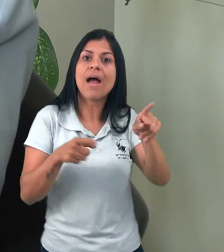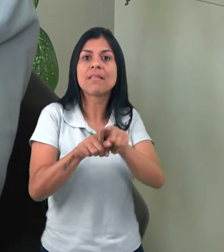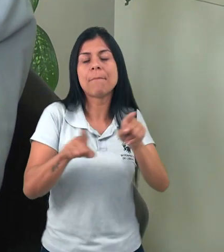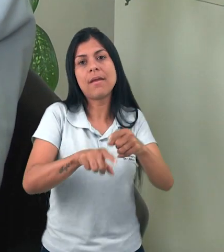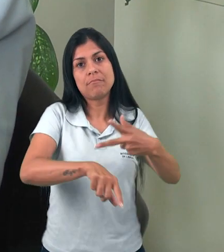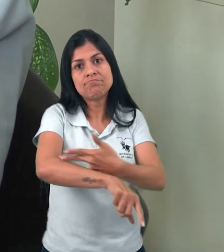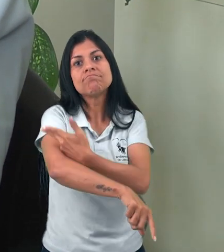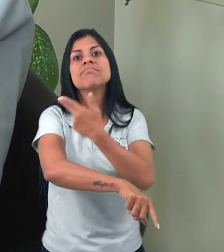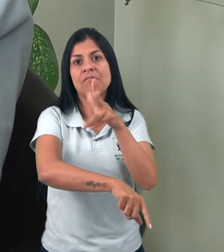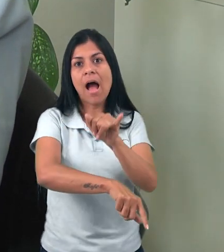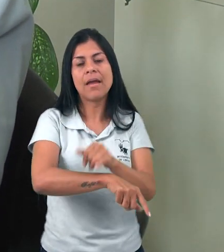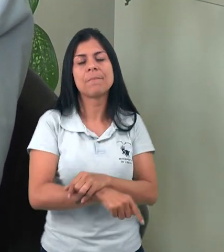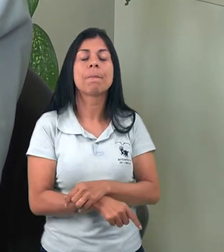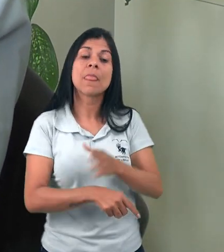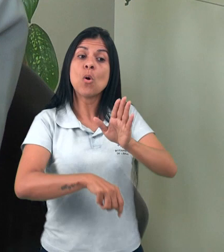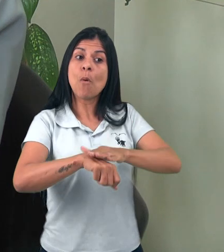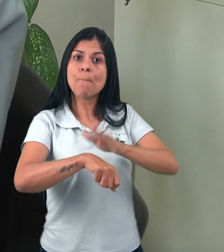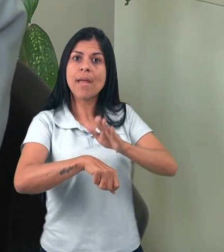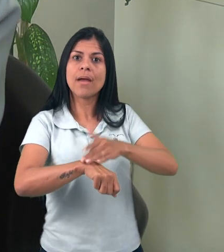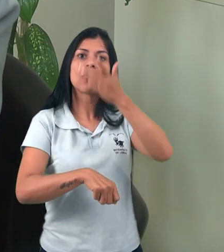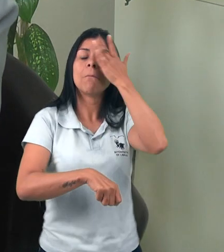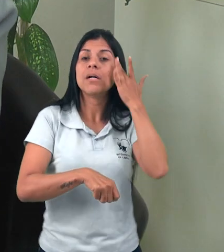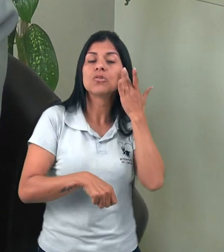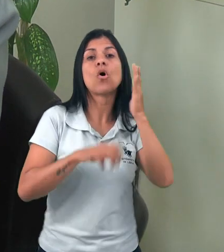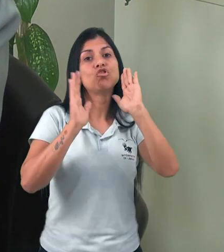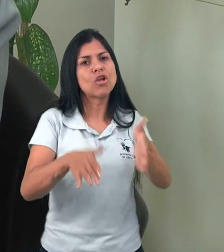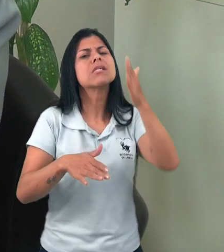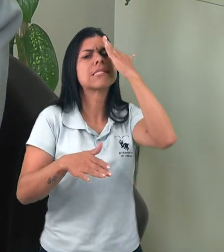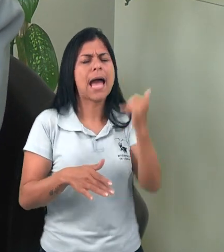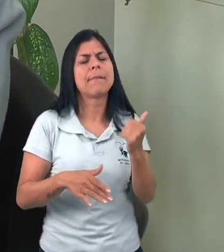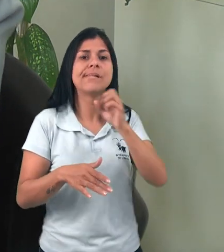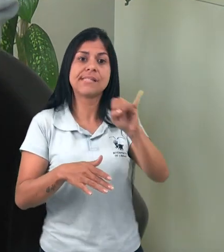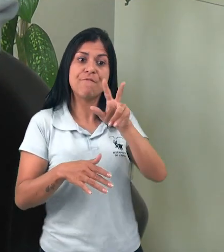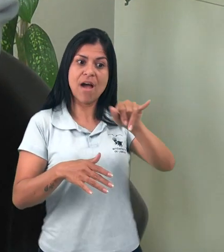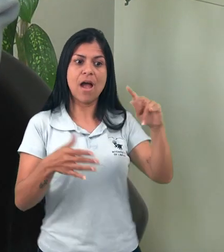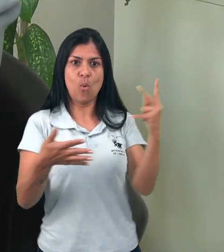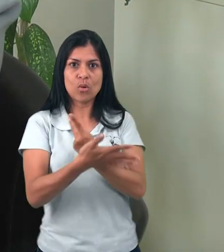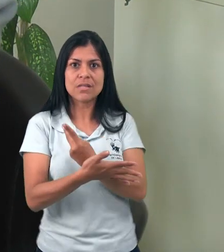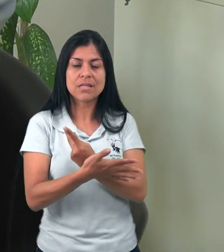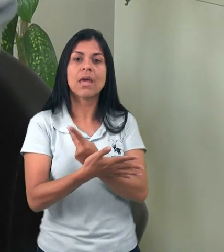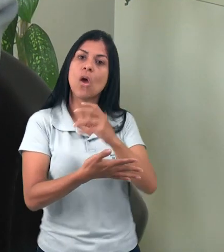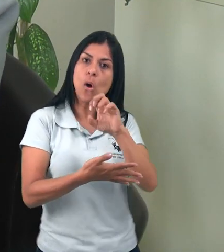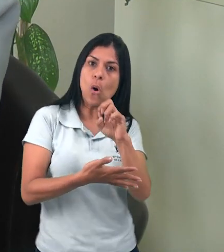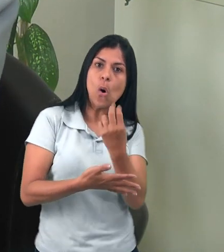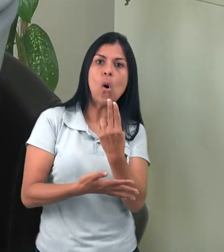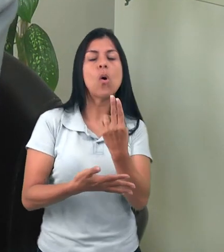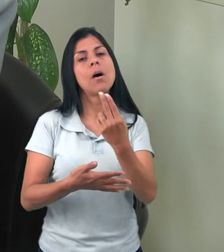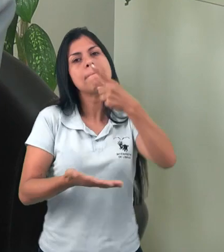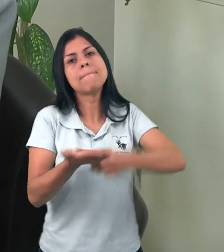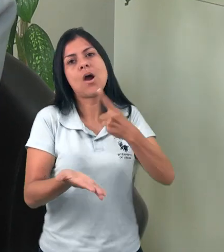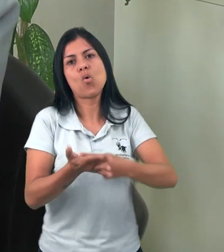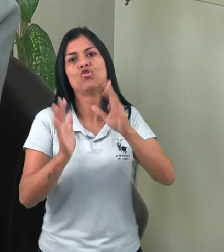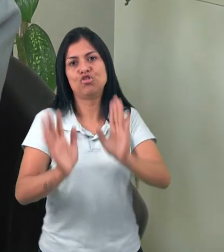dermatologista e pelo cirurgião plástico. Então, durante o atendimento, ele já fica sabendo quando vai ser e já